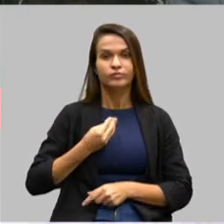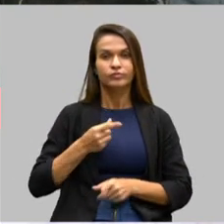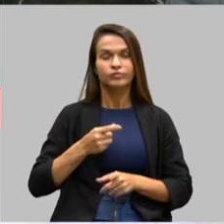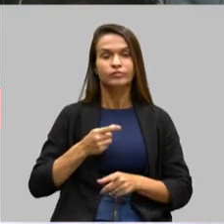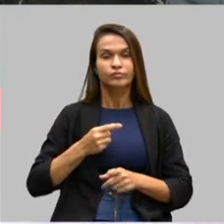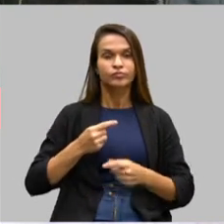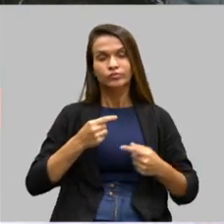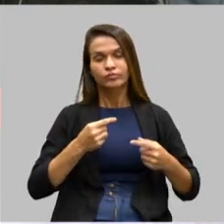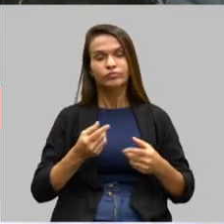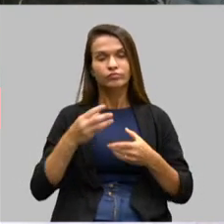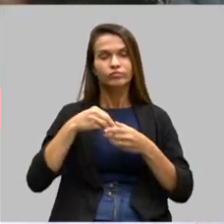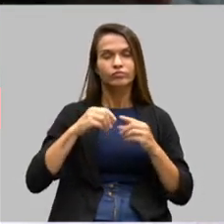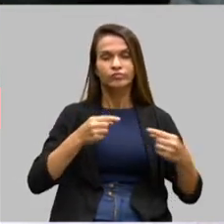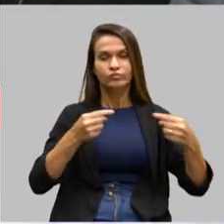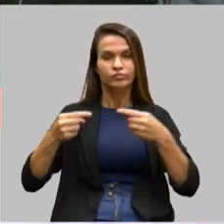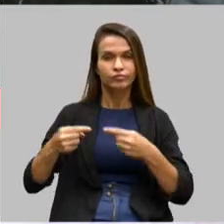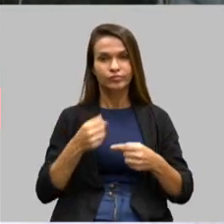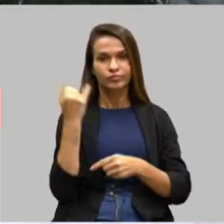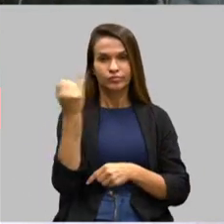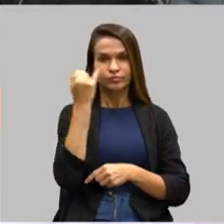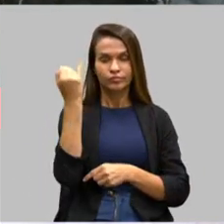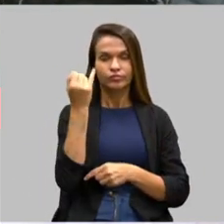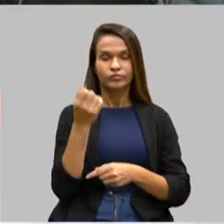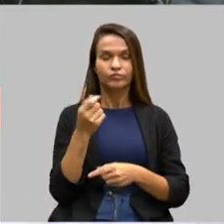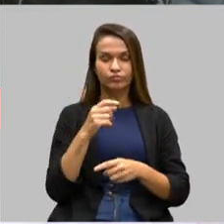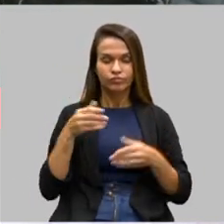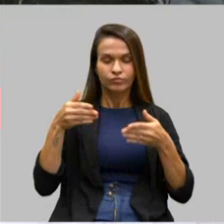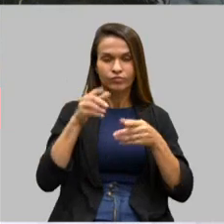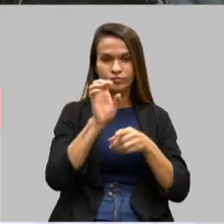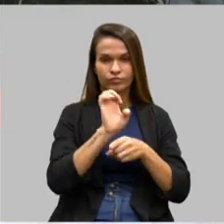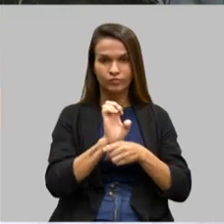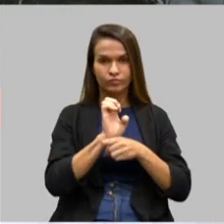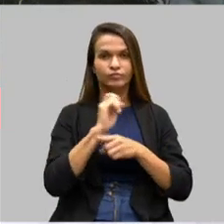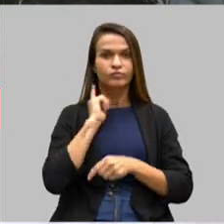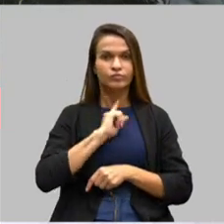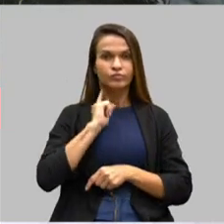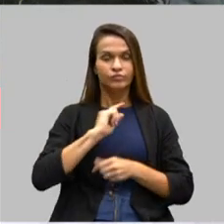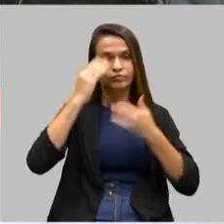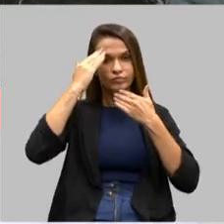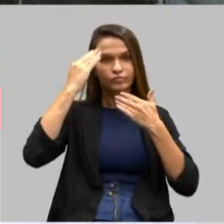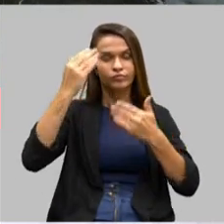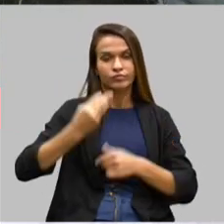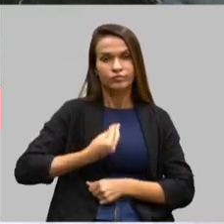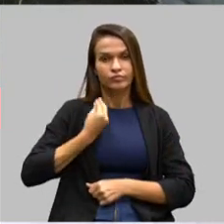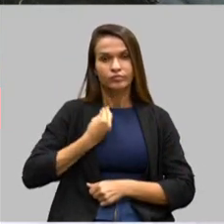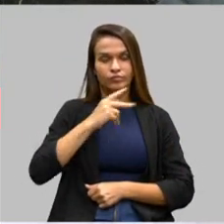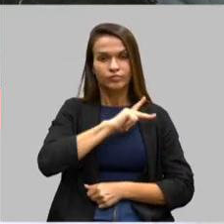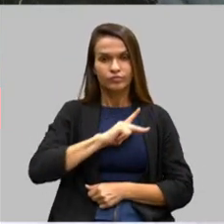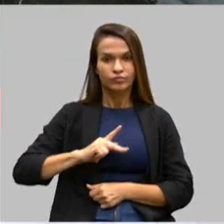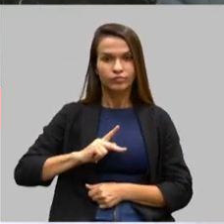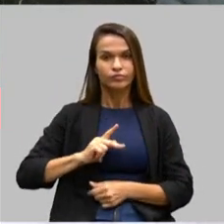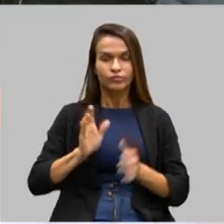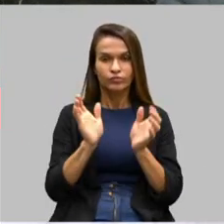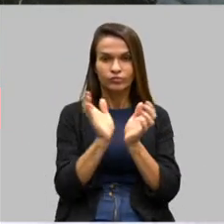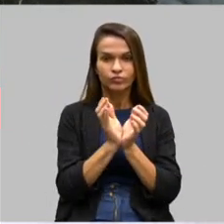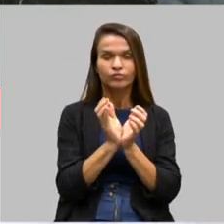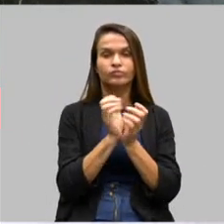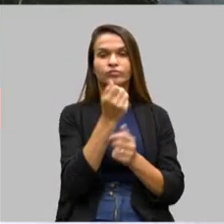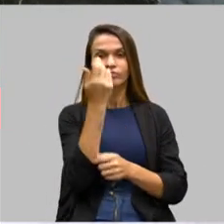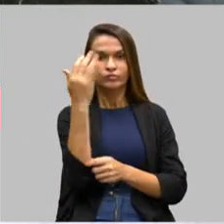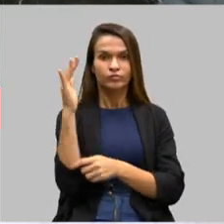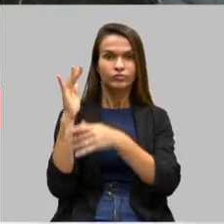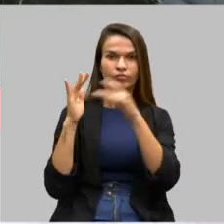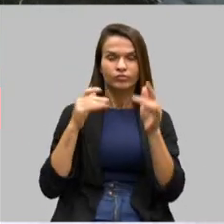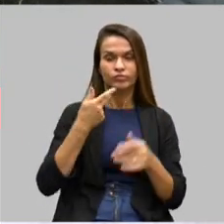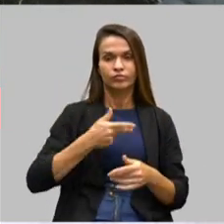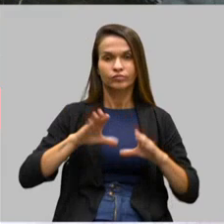discussão tão importante como essa do nosso Estado de Minas Gerais. Agradecer muito a presença do nosso presidente da Comissão de Meio Ambiente aqui da